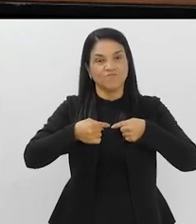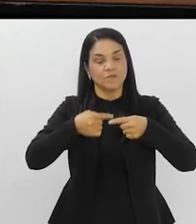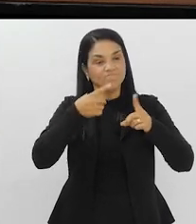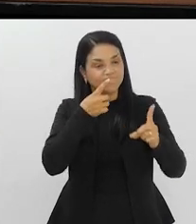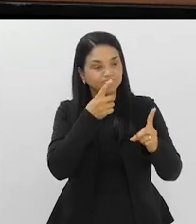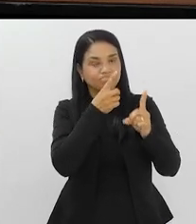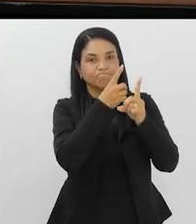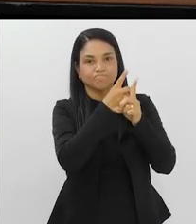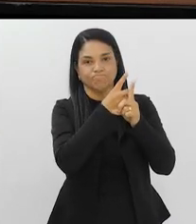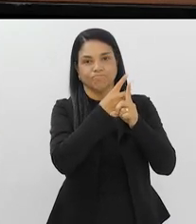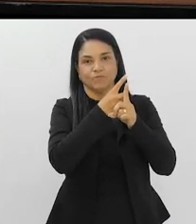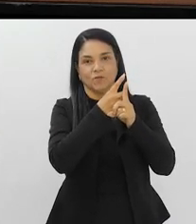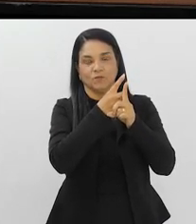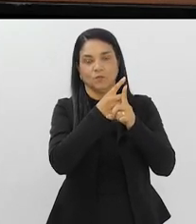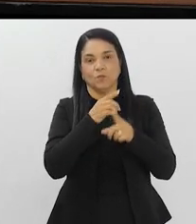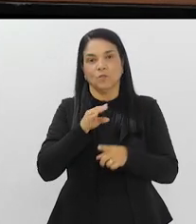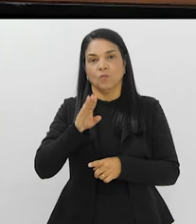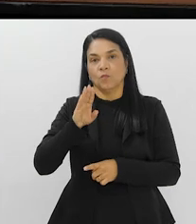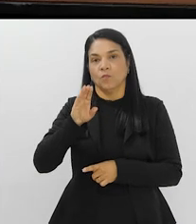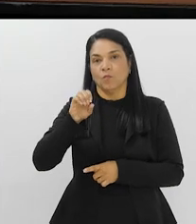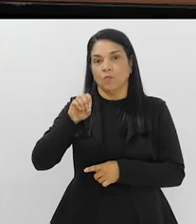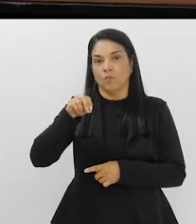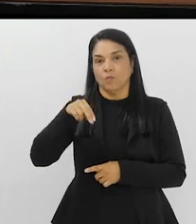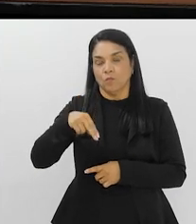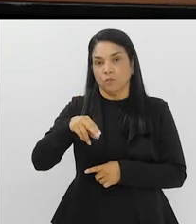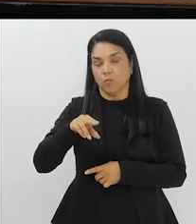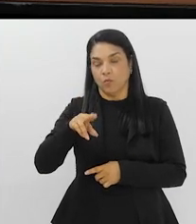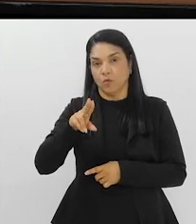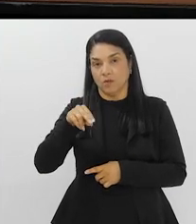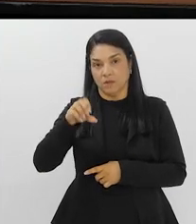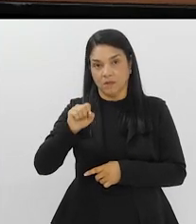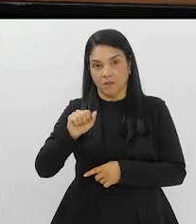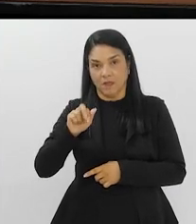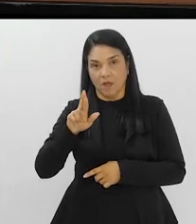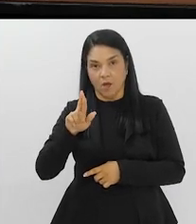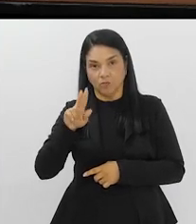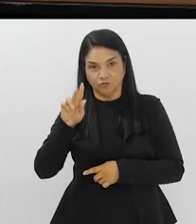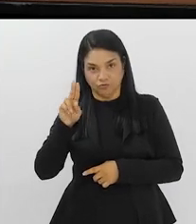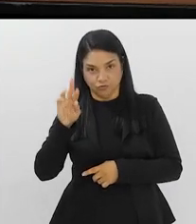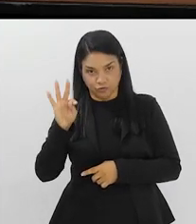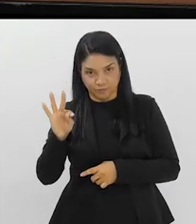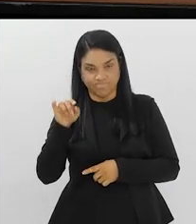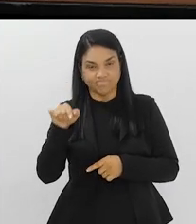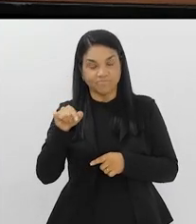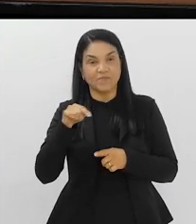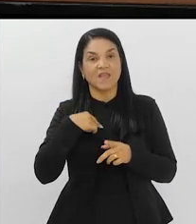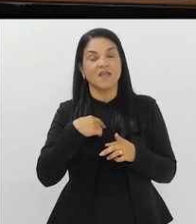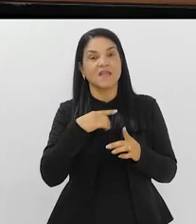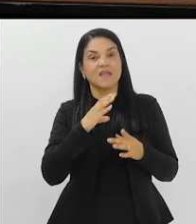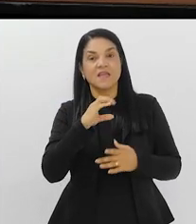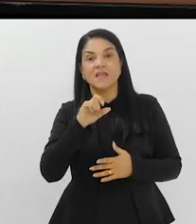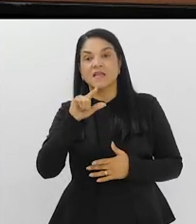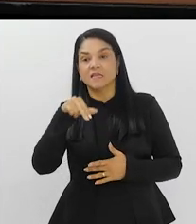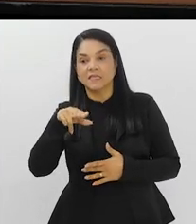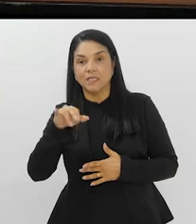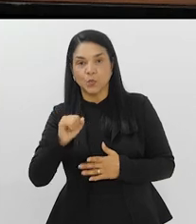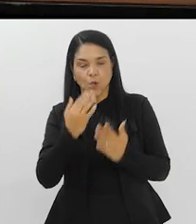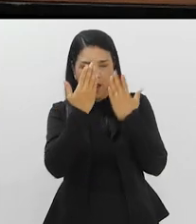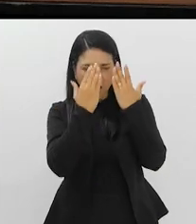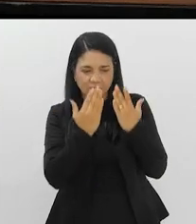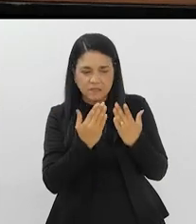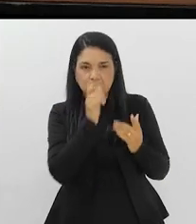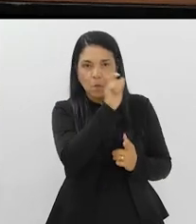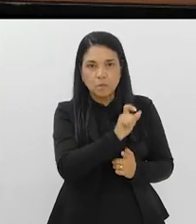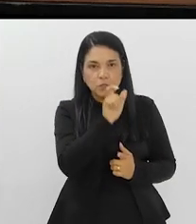ao diagnóstico do quadro, que é um diagnóstico predominantemente clínico, que precisa ser feito a partir da avaliação da